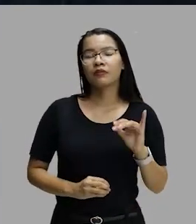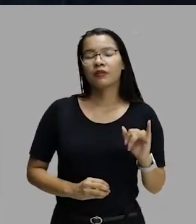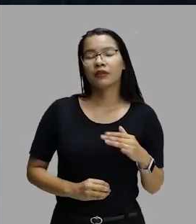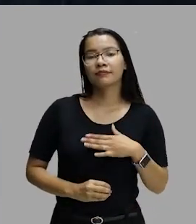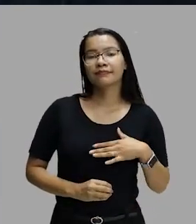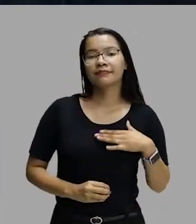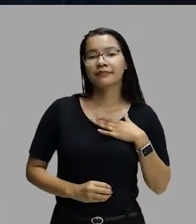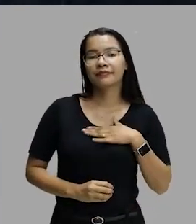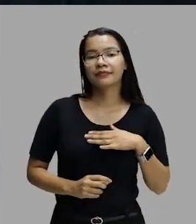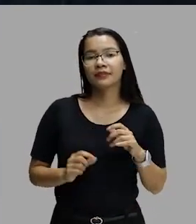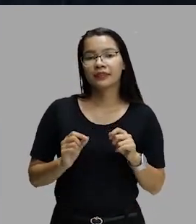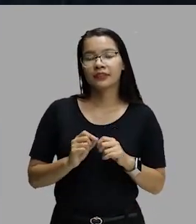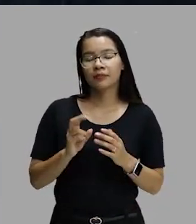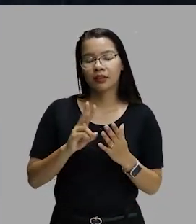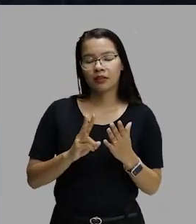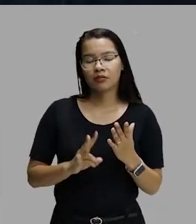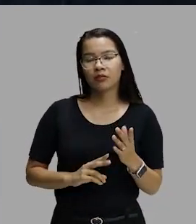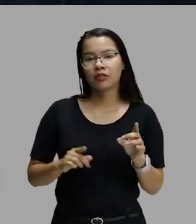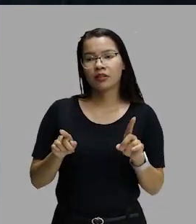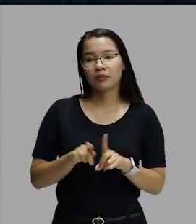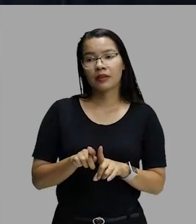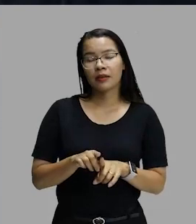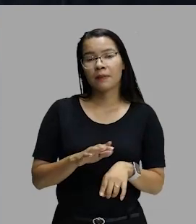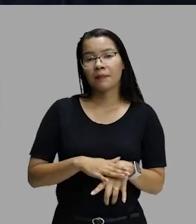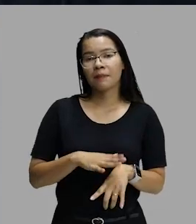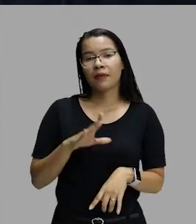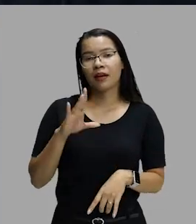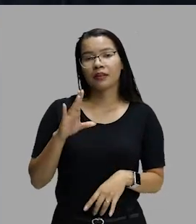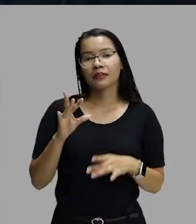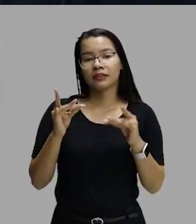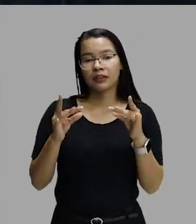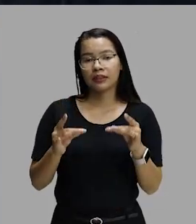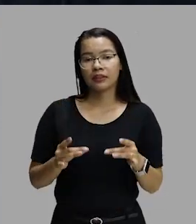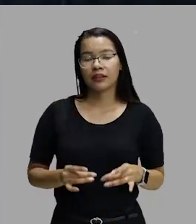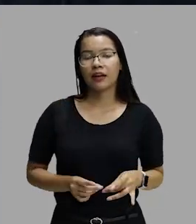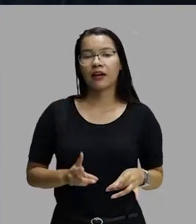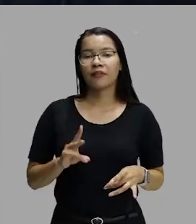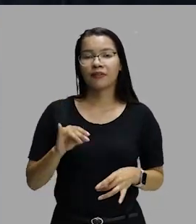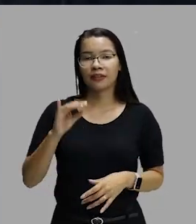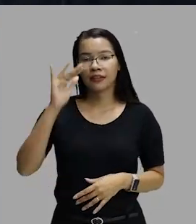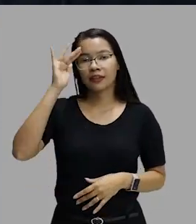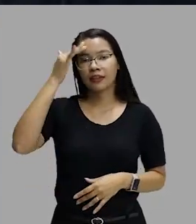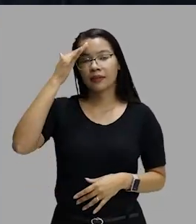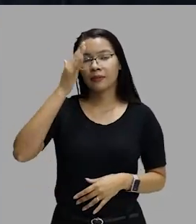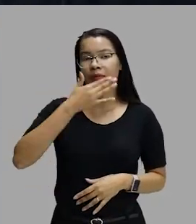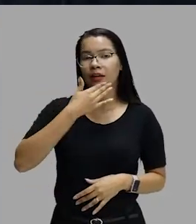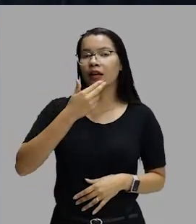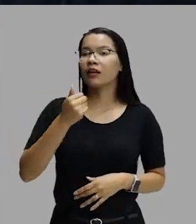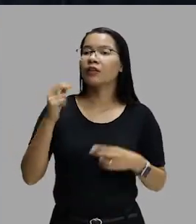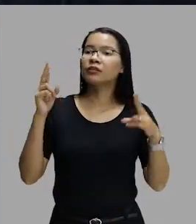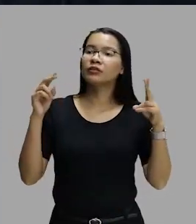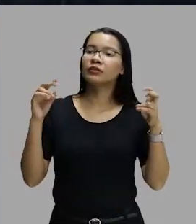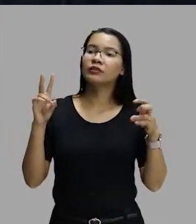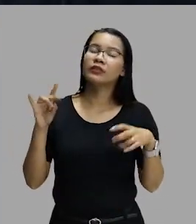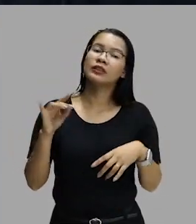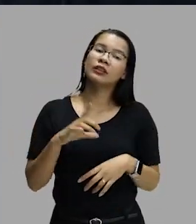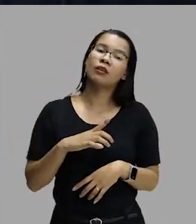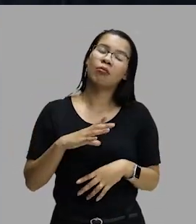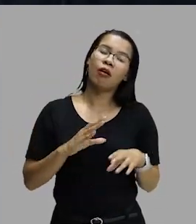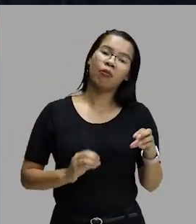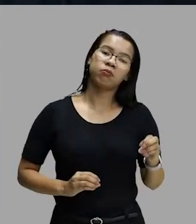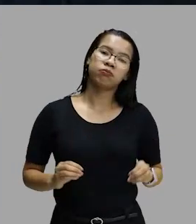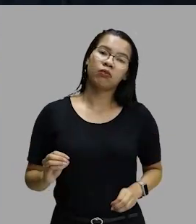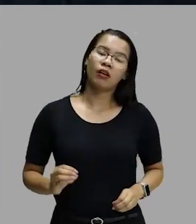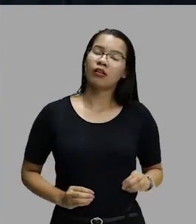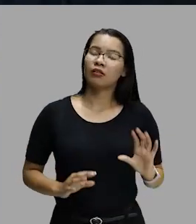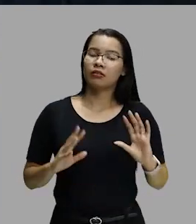leitura também. Aí ele vai ter mais detalhes, aí ele vai se inteirar do assunto, aí ele vai ter o quê? Uma obra completa